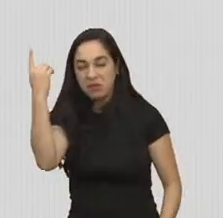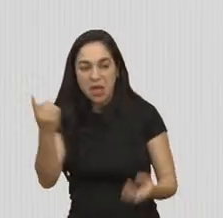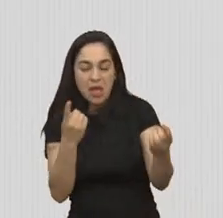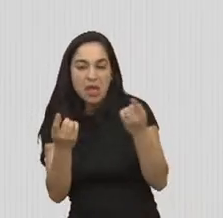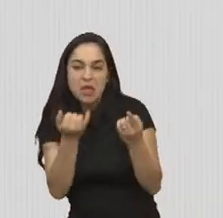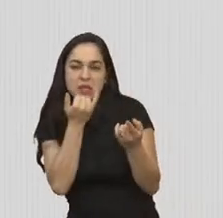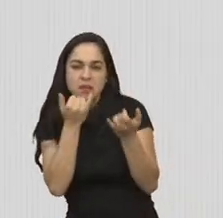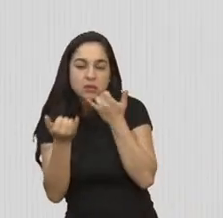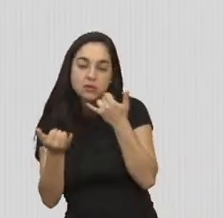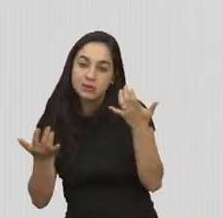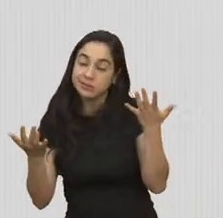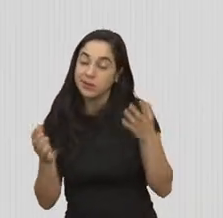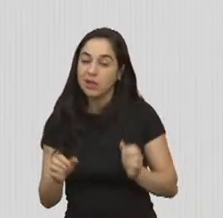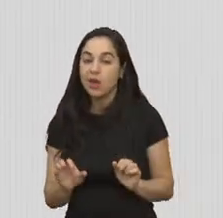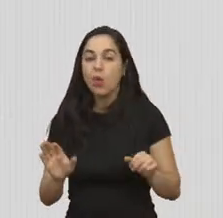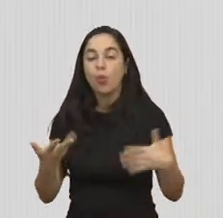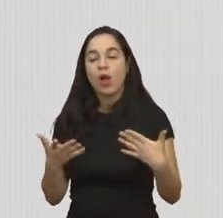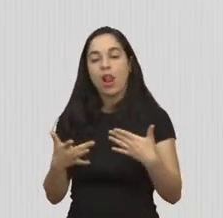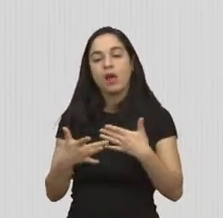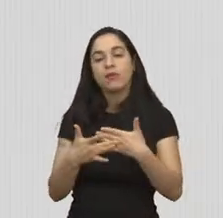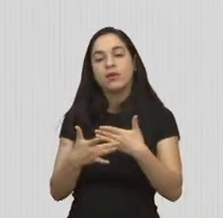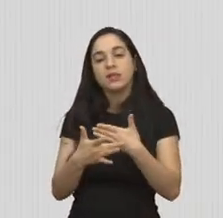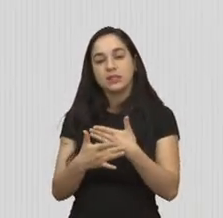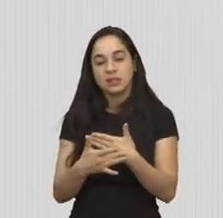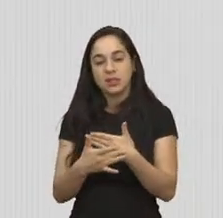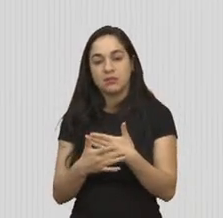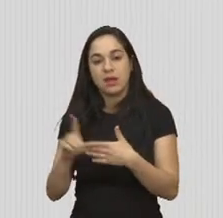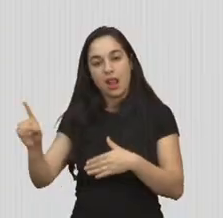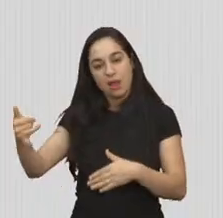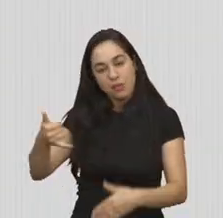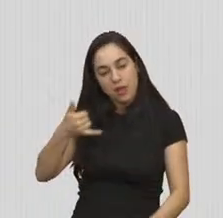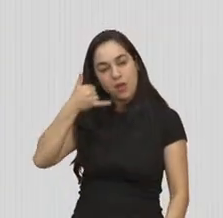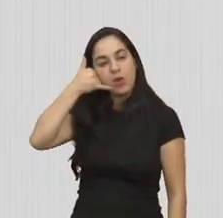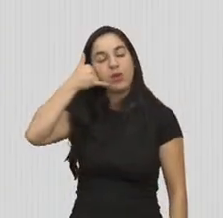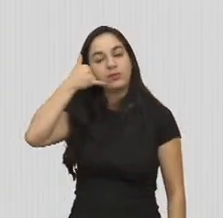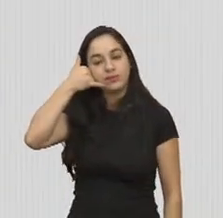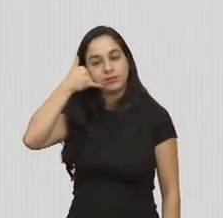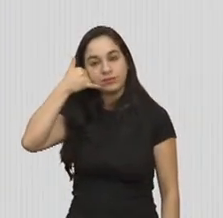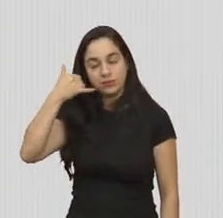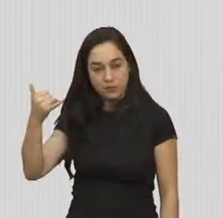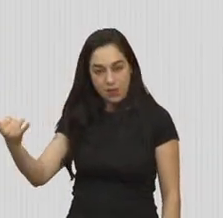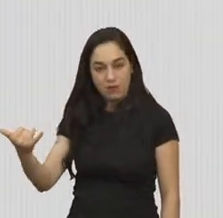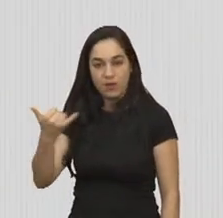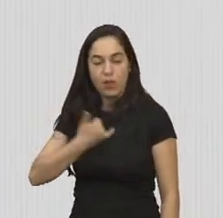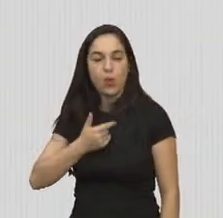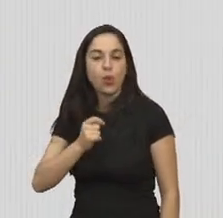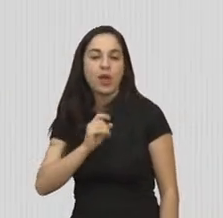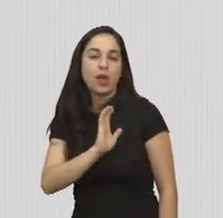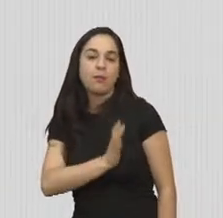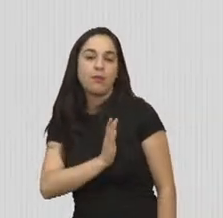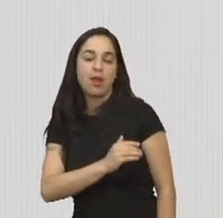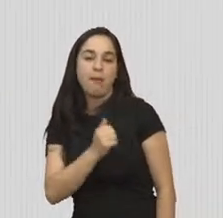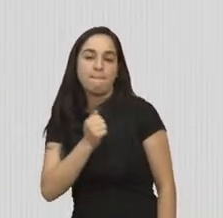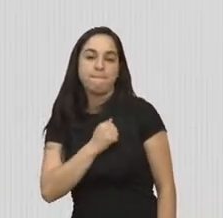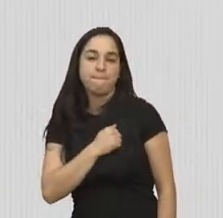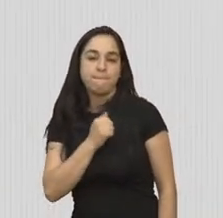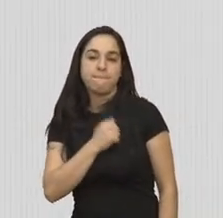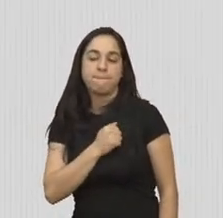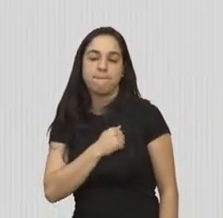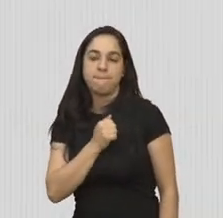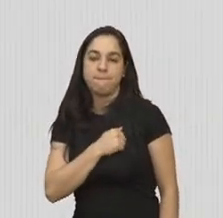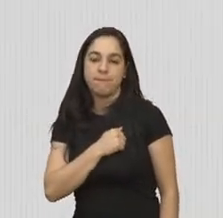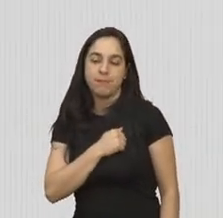fazer um exame e aí ela ligou e avisou, né, que o coração tinha parado de bater, né? E aí foi